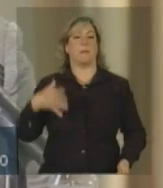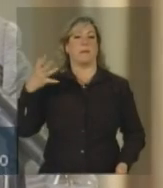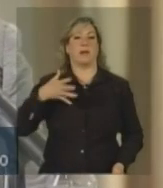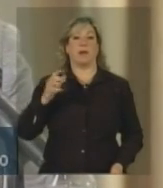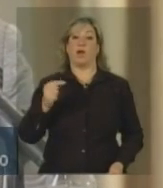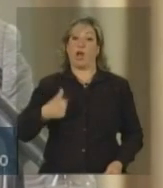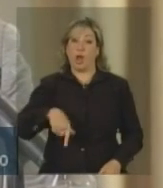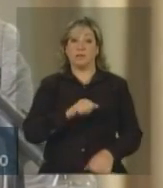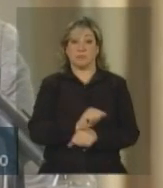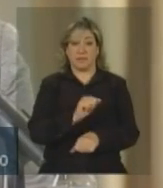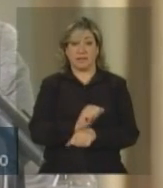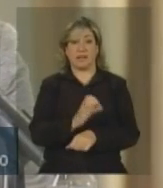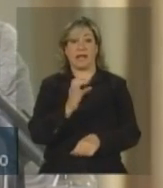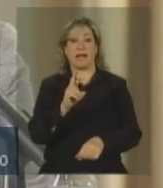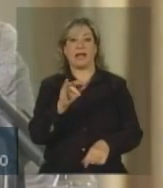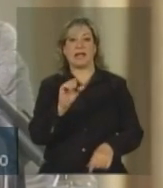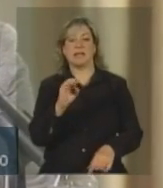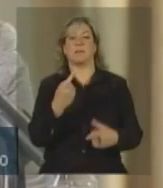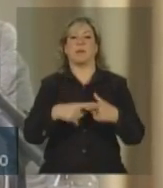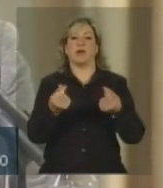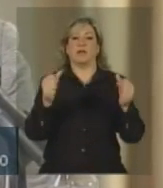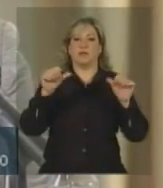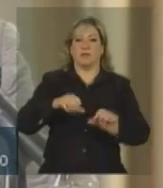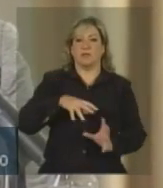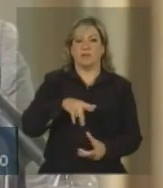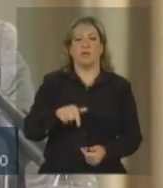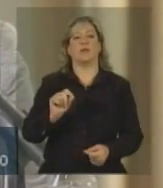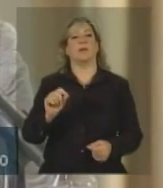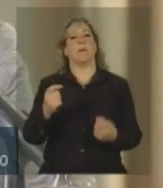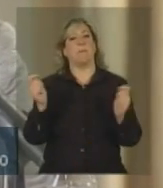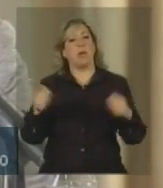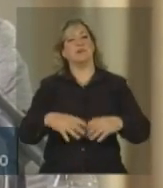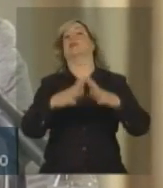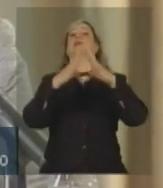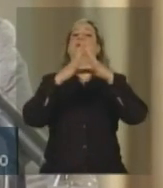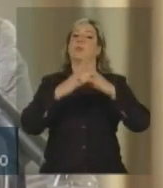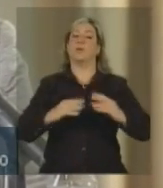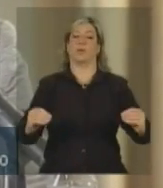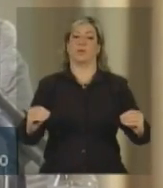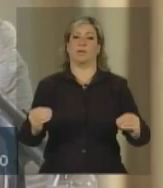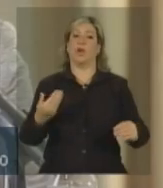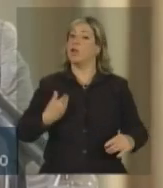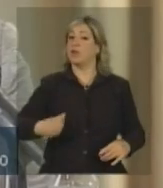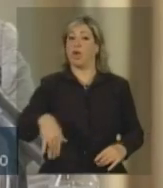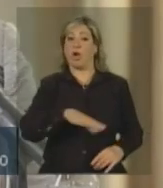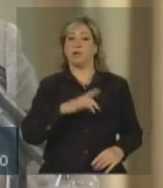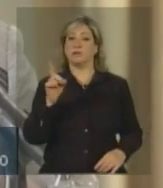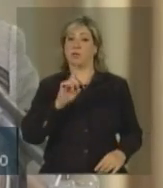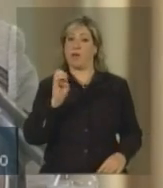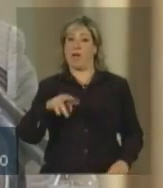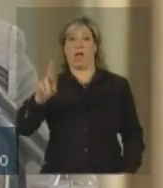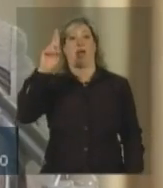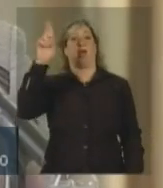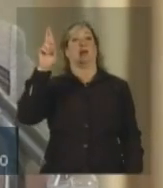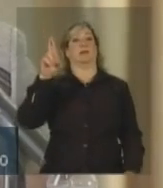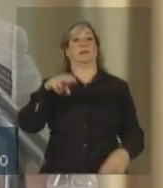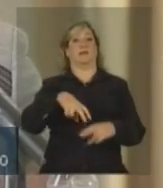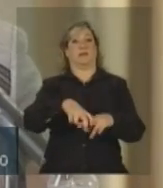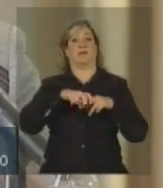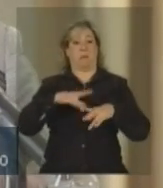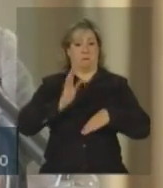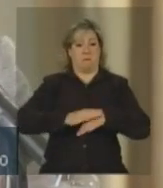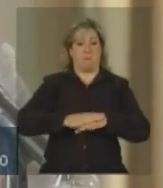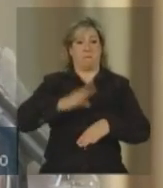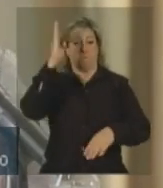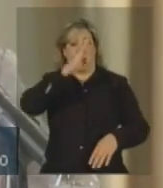esperamos que a crise seja resolvida. Nós não somos responsáveis pela crise